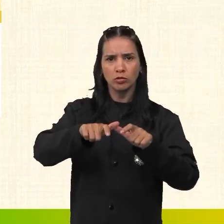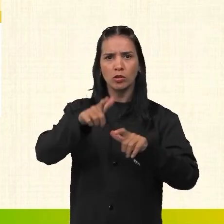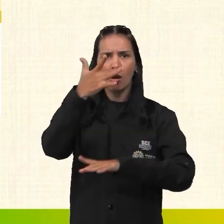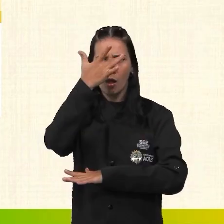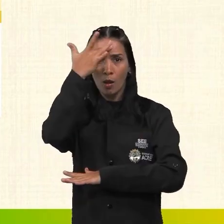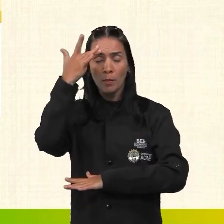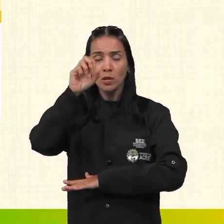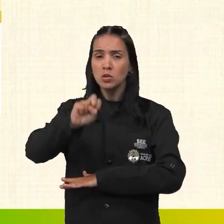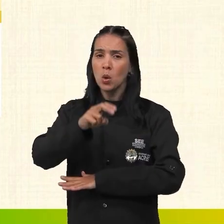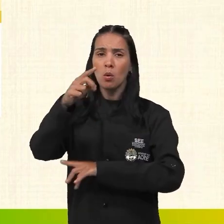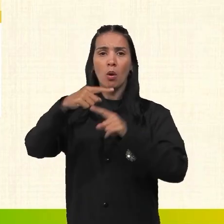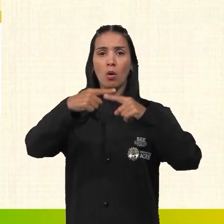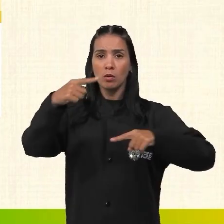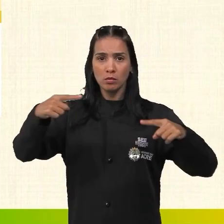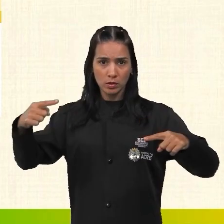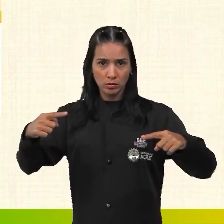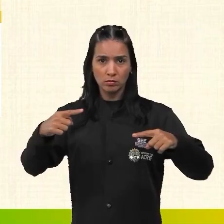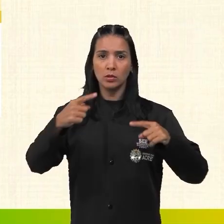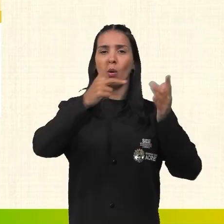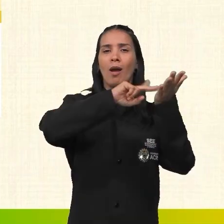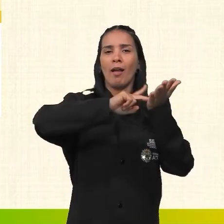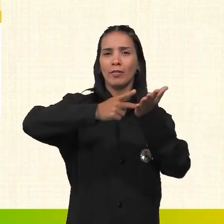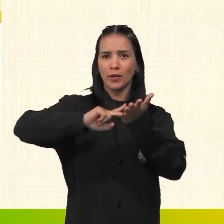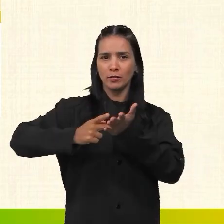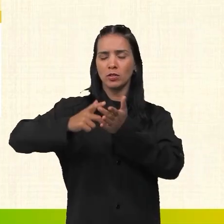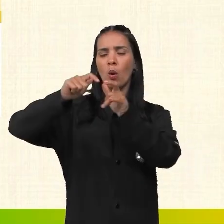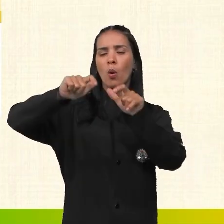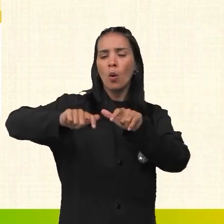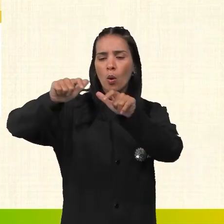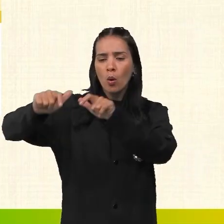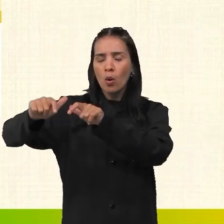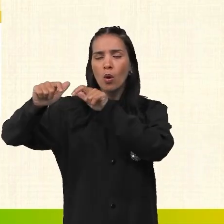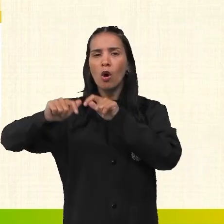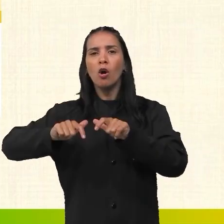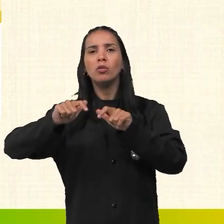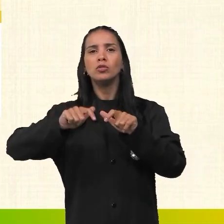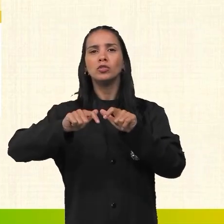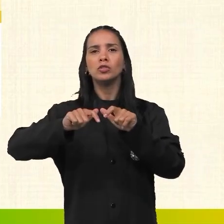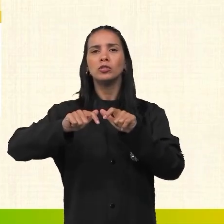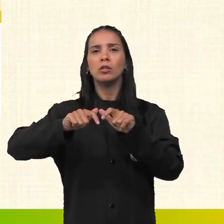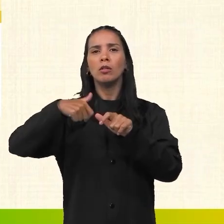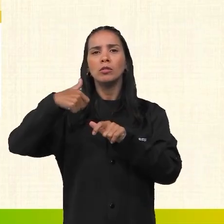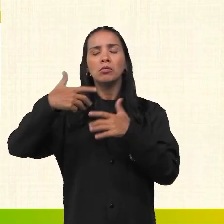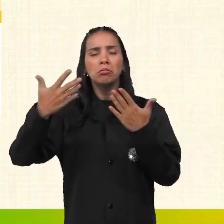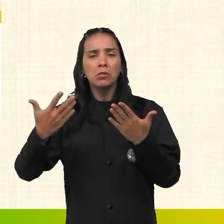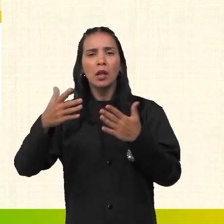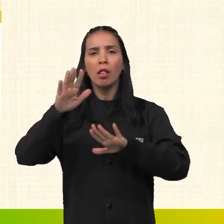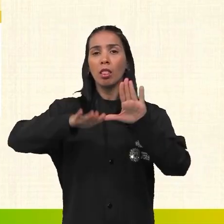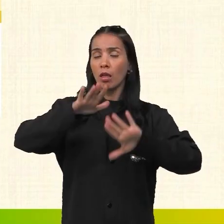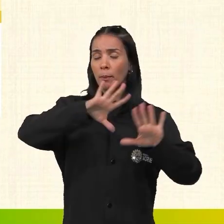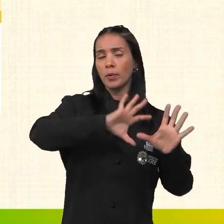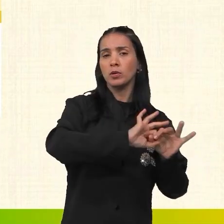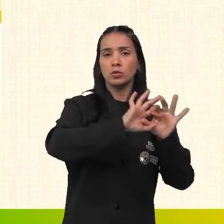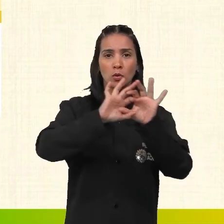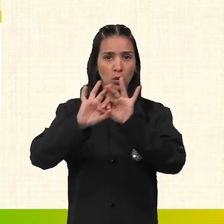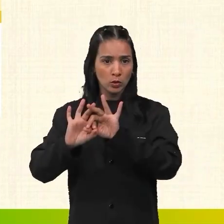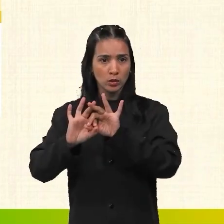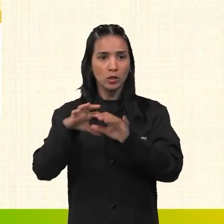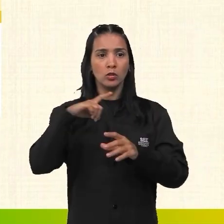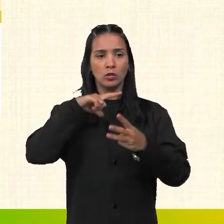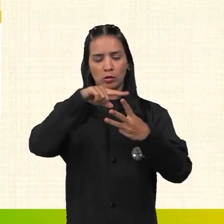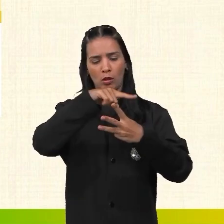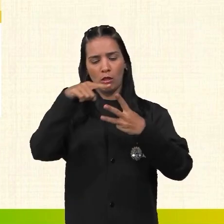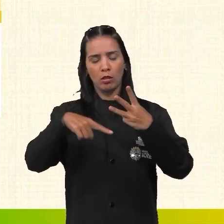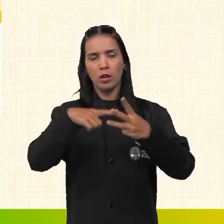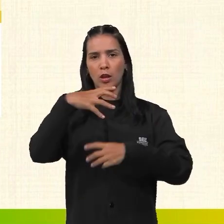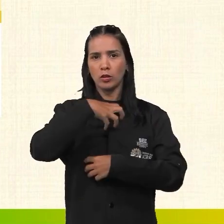Traduz-se como onde, aonde ou de onde, dependendo do contexto. Por exemplos,